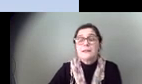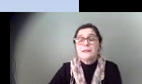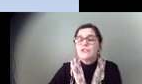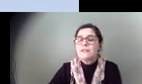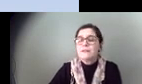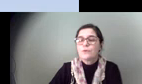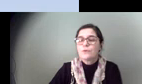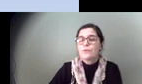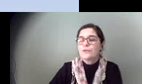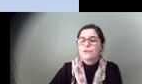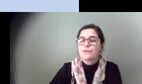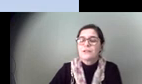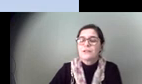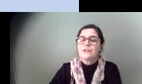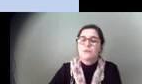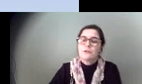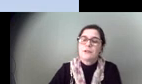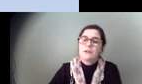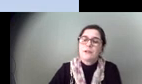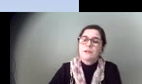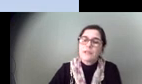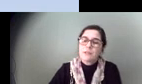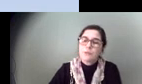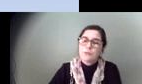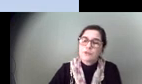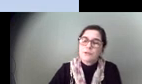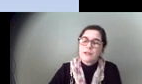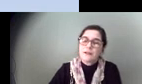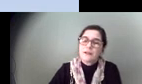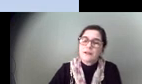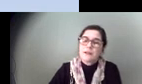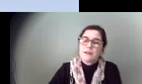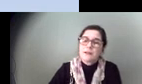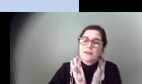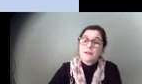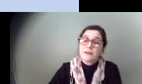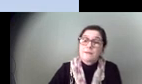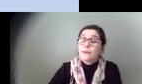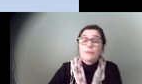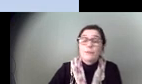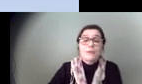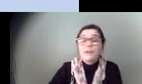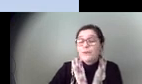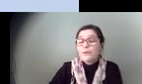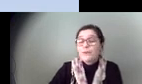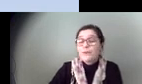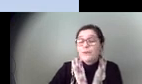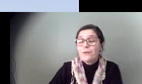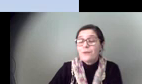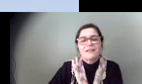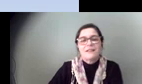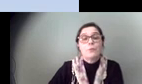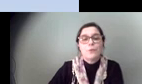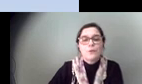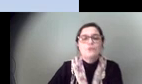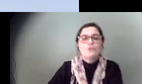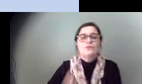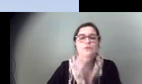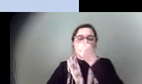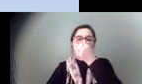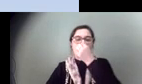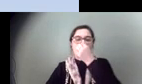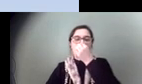é essa mediação que o professor coordenador tem que proporcionar. Então, não é fácil, né? É